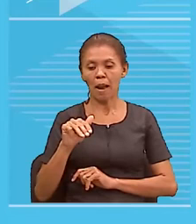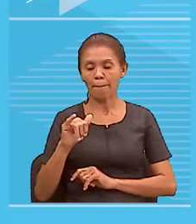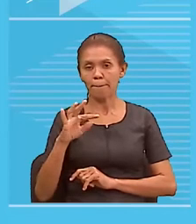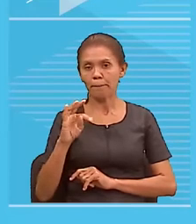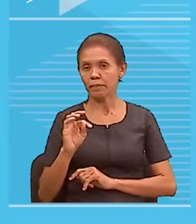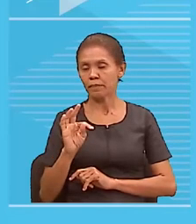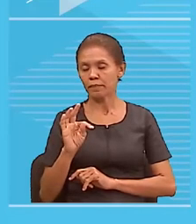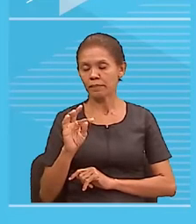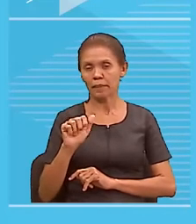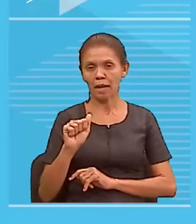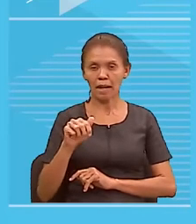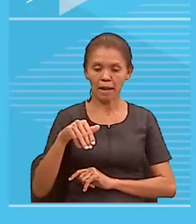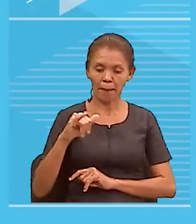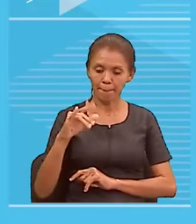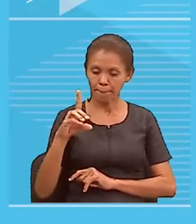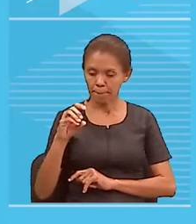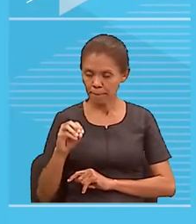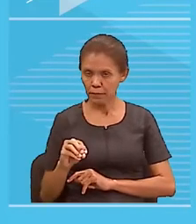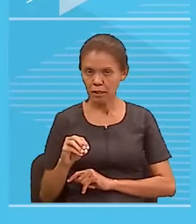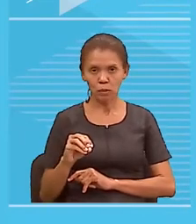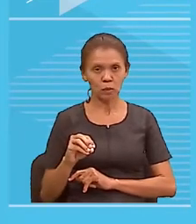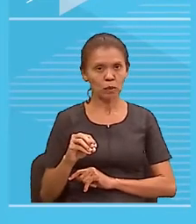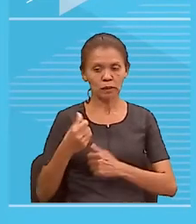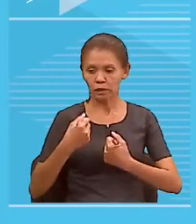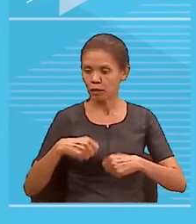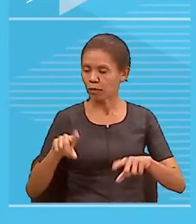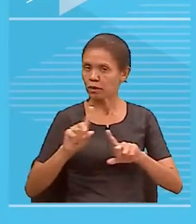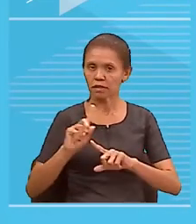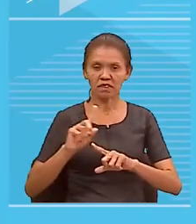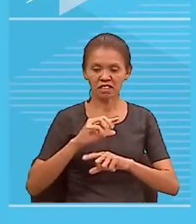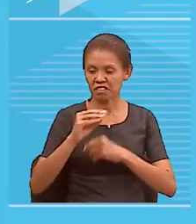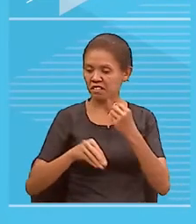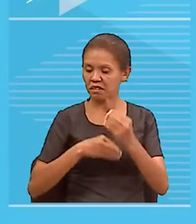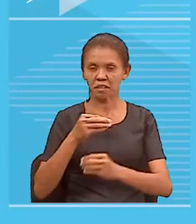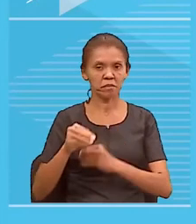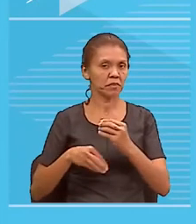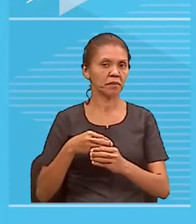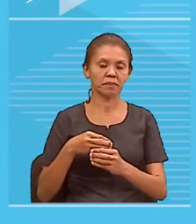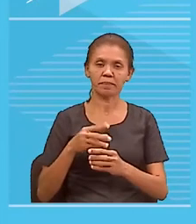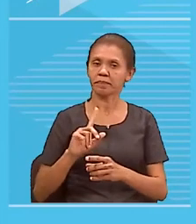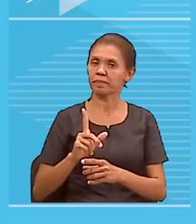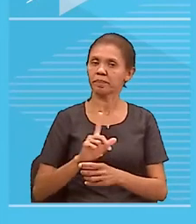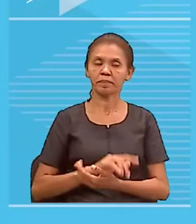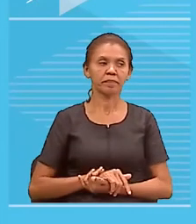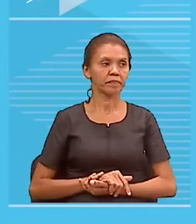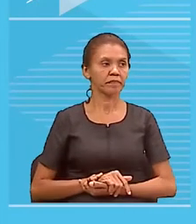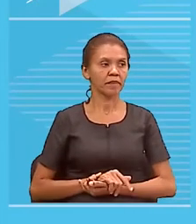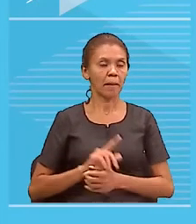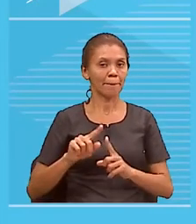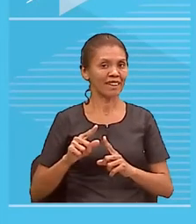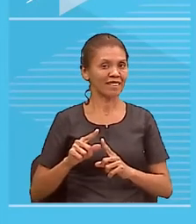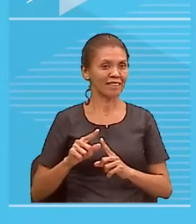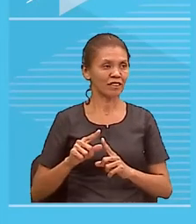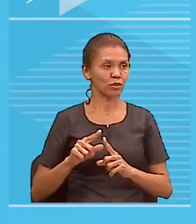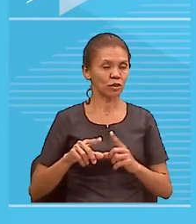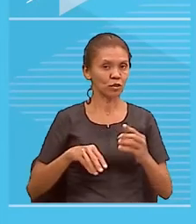quando eles colocam porque não é uma bebida fermentada Então não é para ter a mina para ter nada disso quando eles